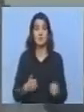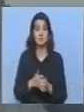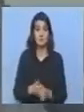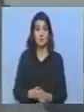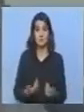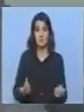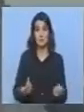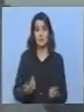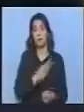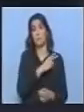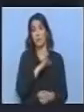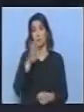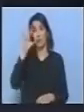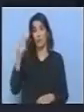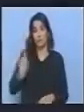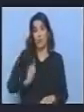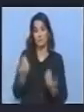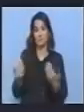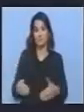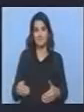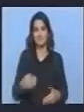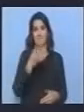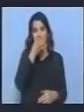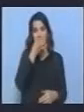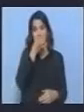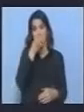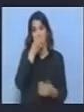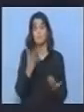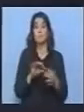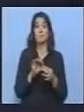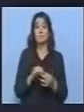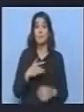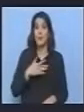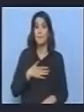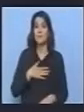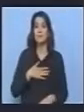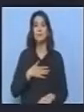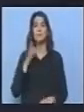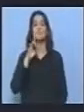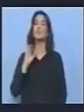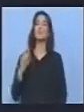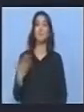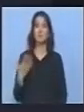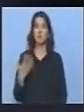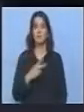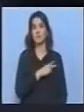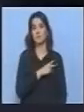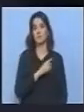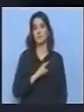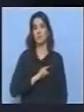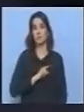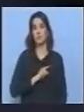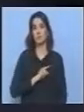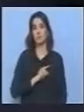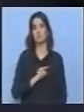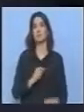cumprissem os requisitos. E, evidentemente, a ligação com as empresas é uma realidade fundamental para as universidades privadas.